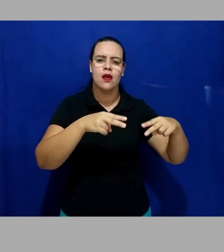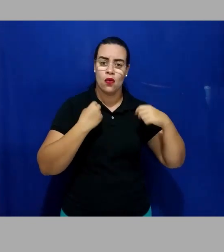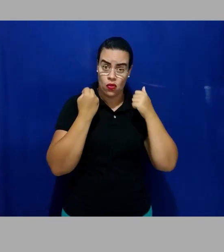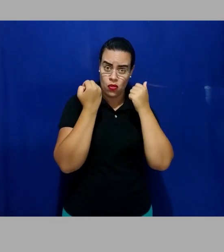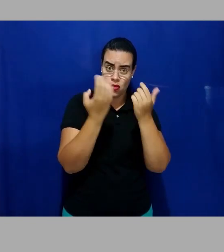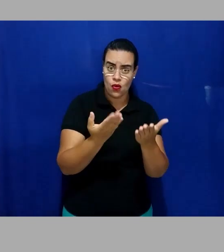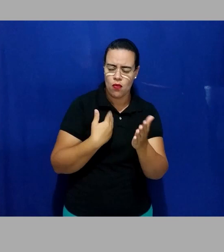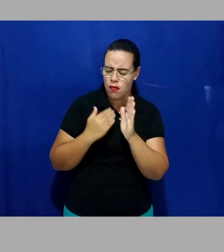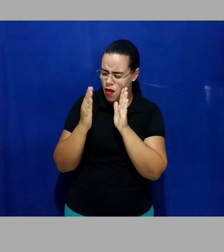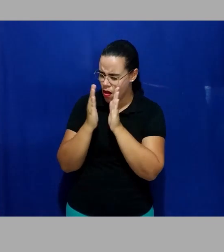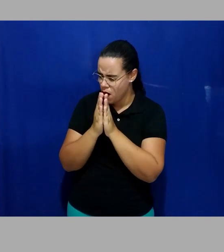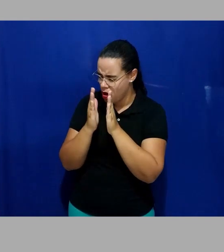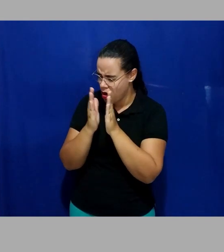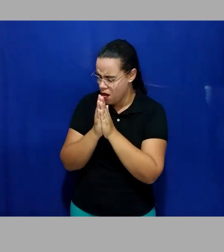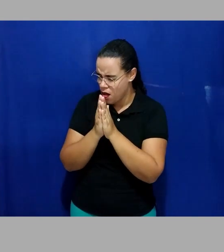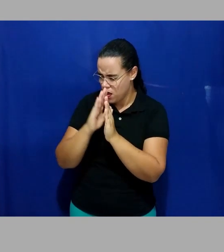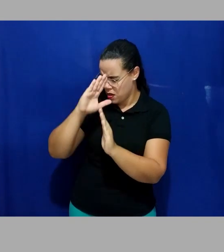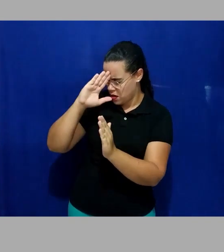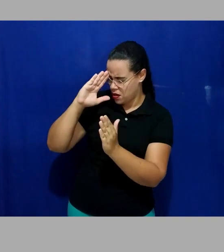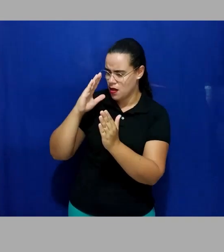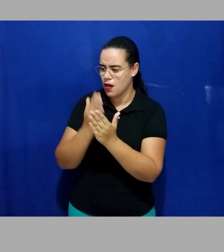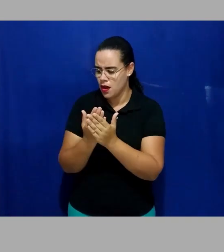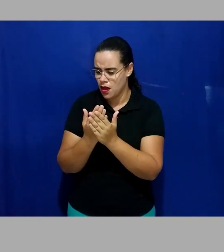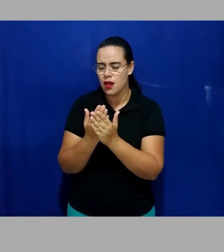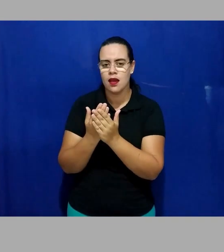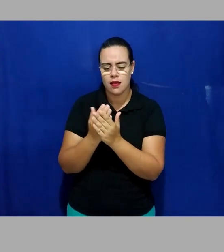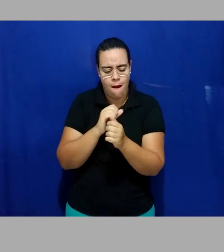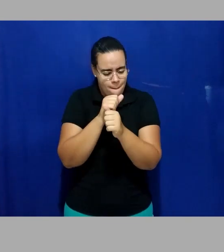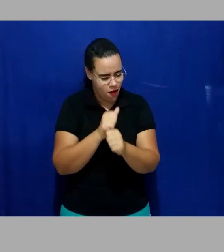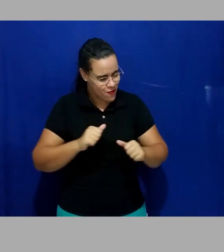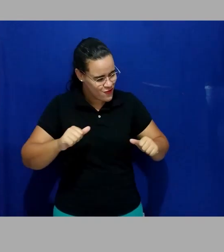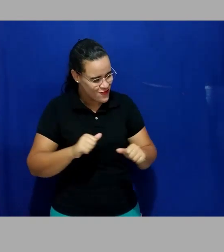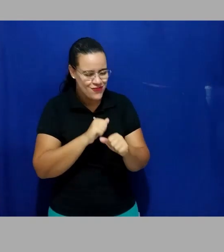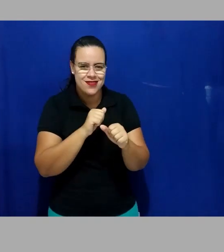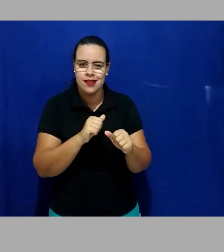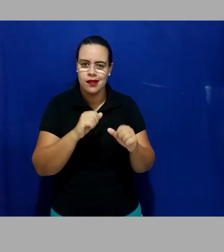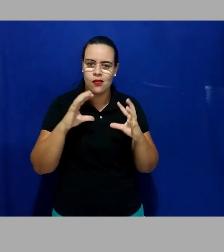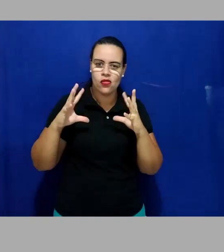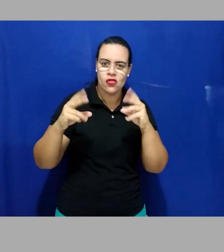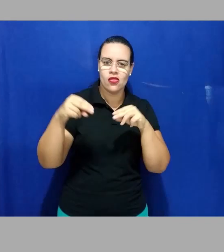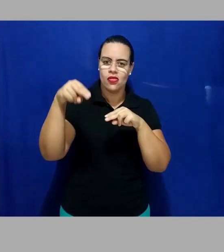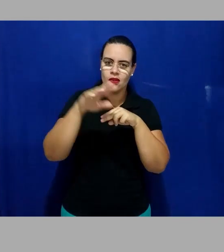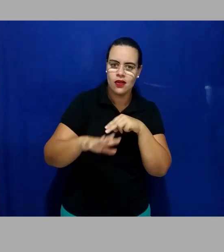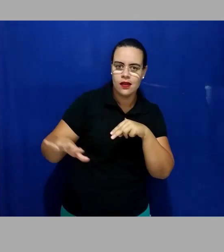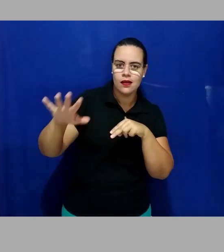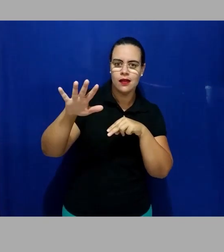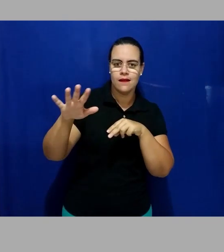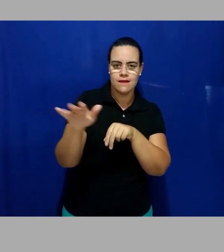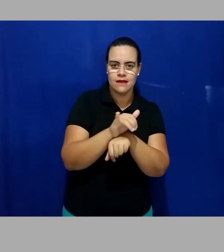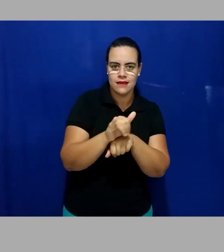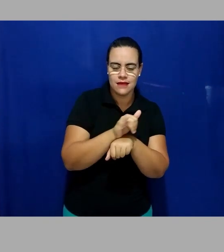dou minha rede, Paraíba, te dou minhas rezas, crenças, mandingas, te dou minhas veias